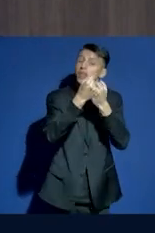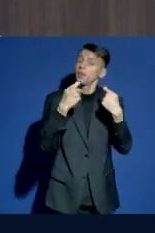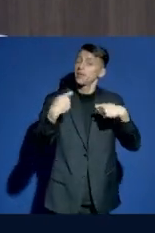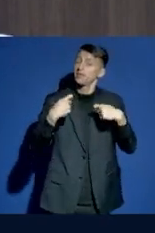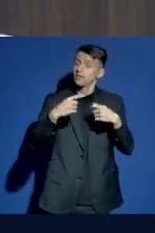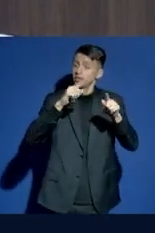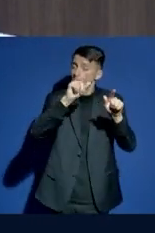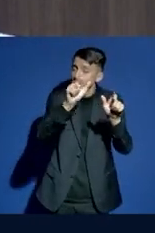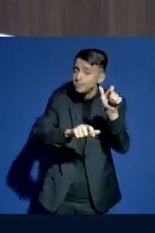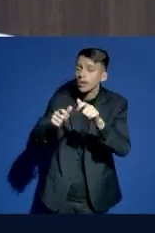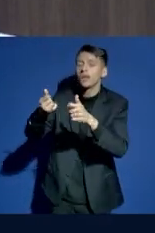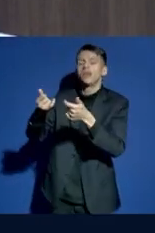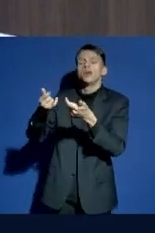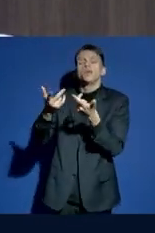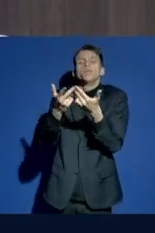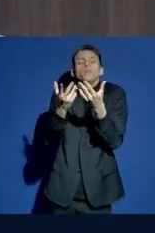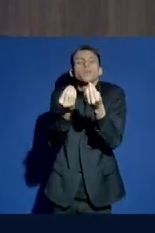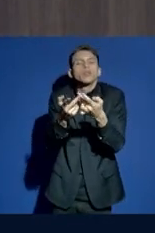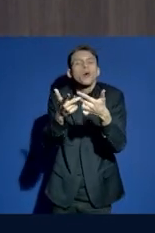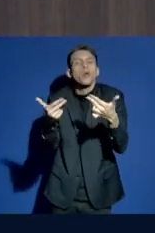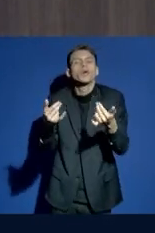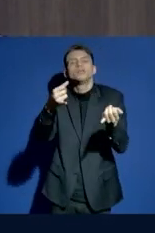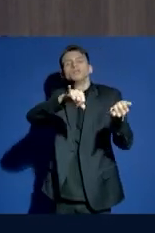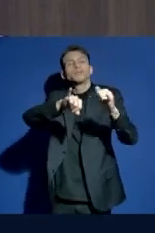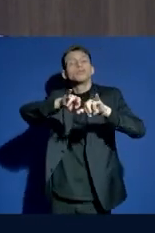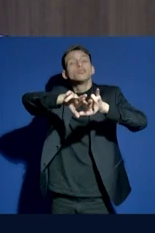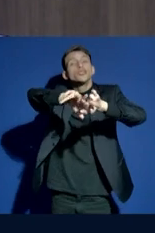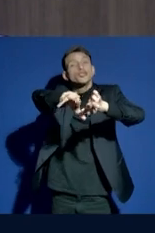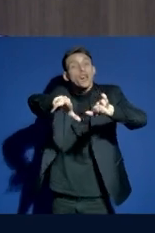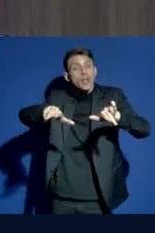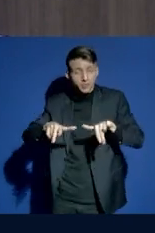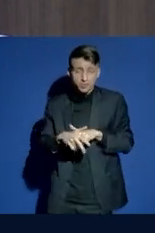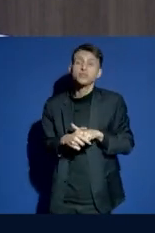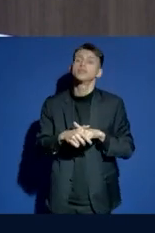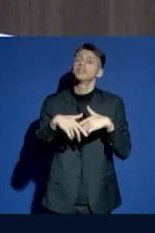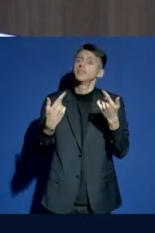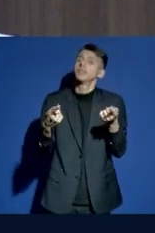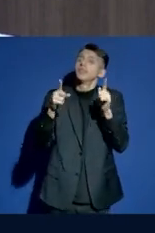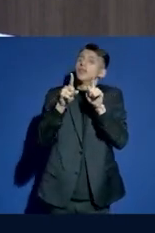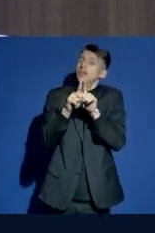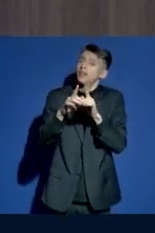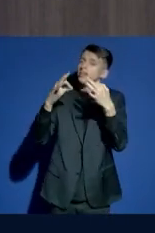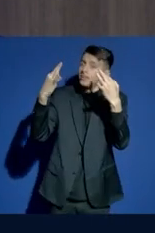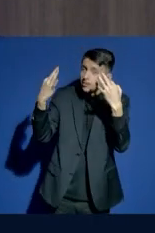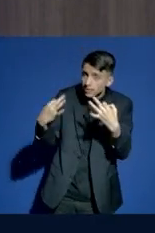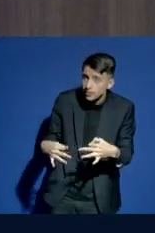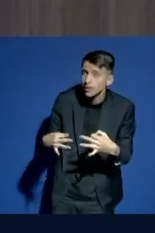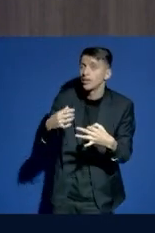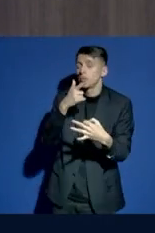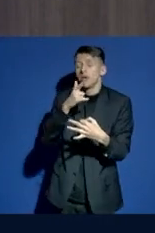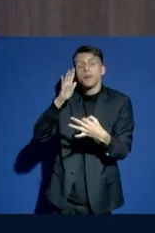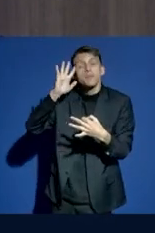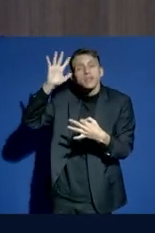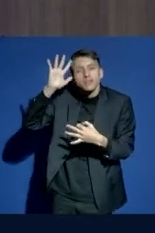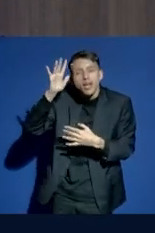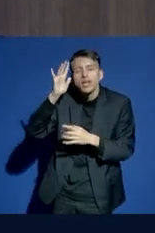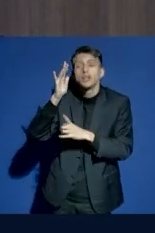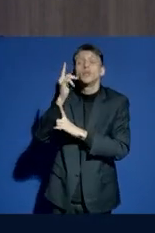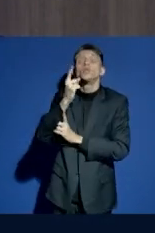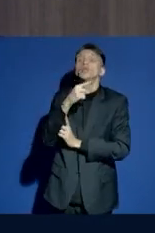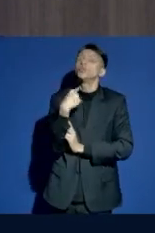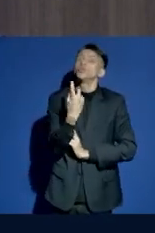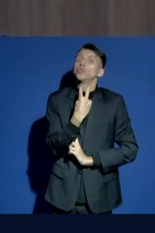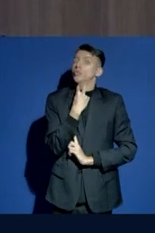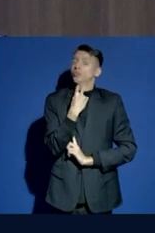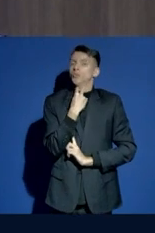precisam de forma racional serem exploradas ambientalmente legalmente correta e conflitos sociais nós não